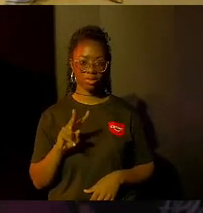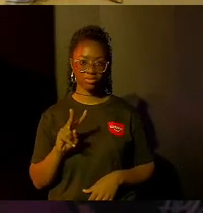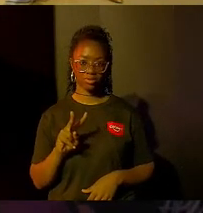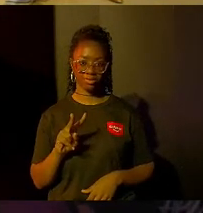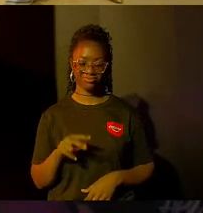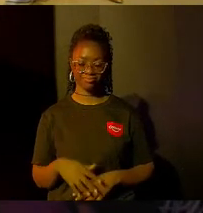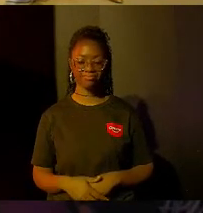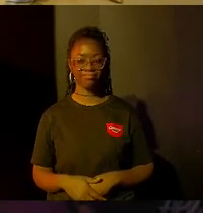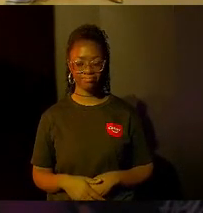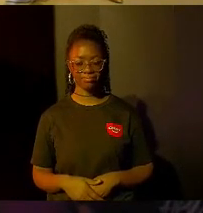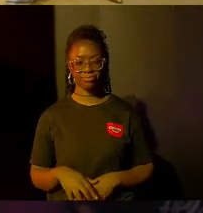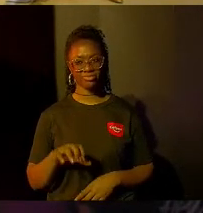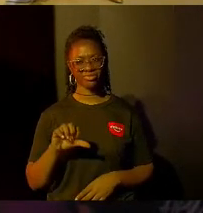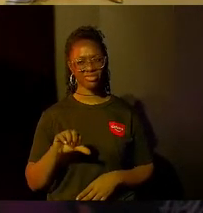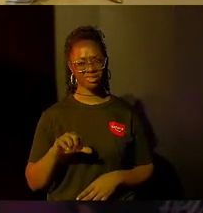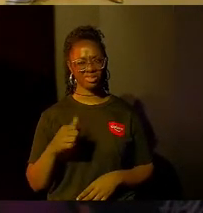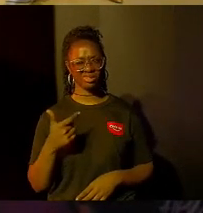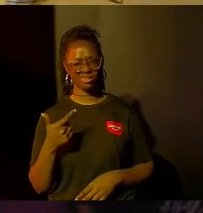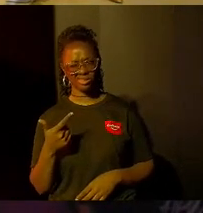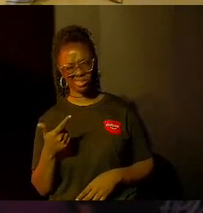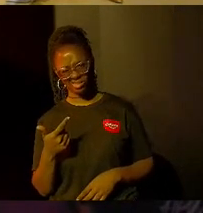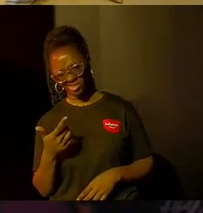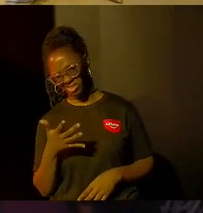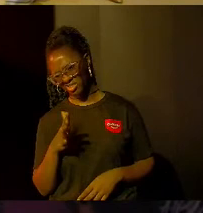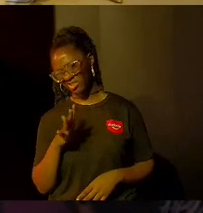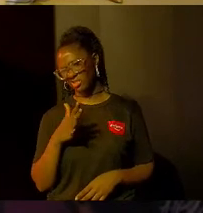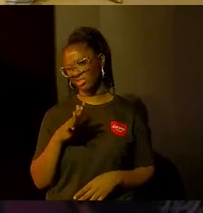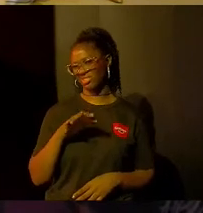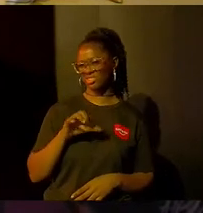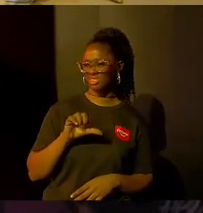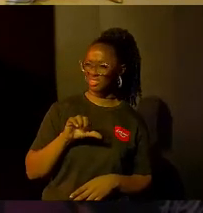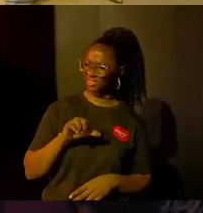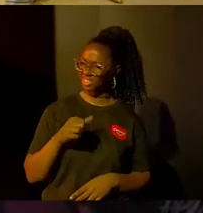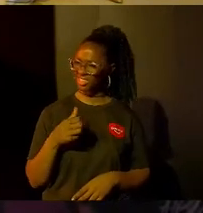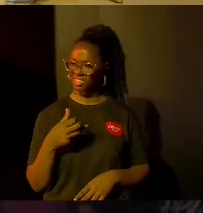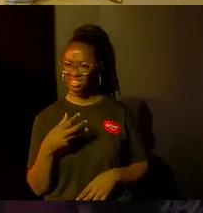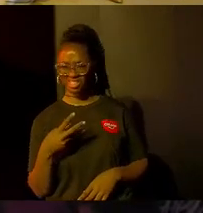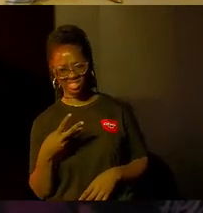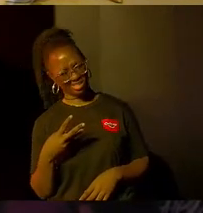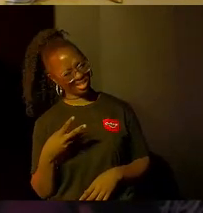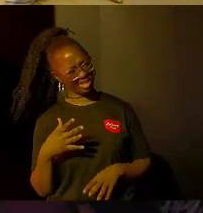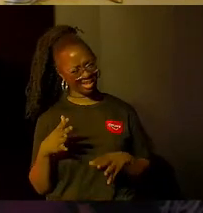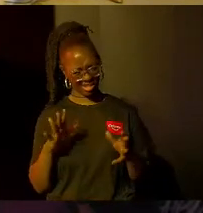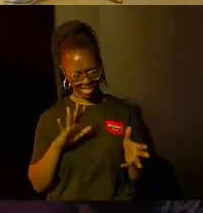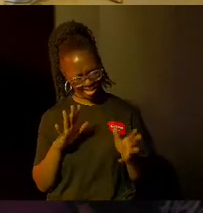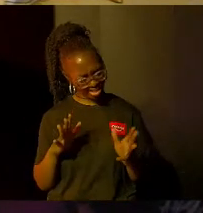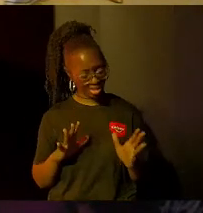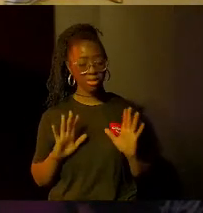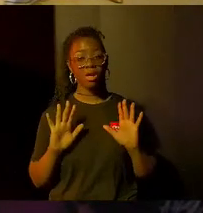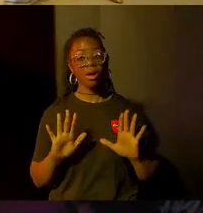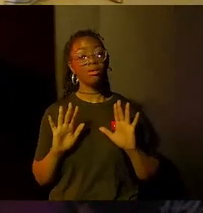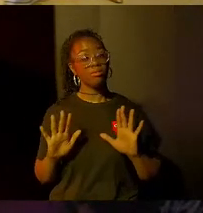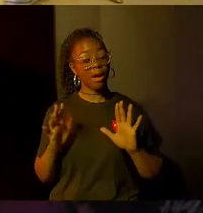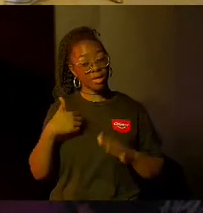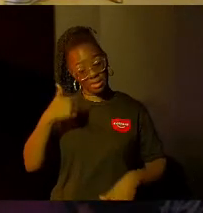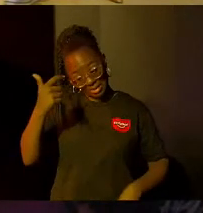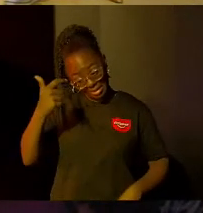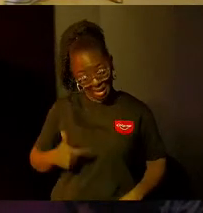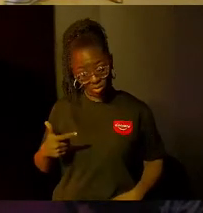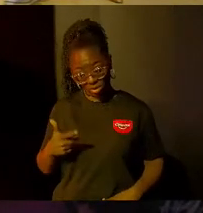em 92/93 e naquele momento eu era o condenado à morte